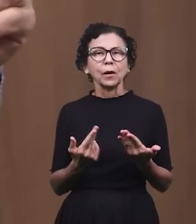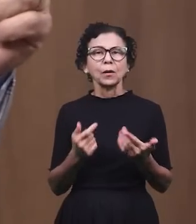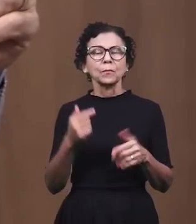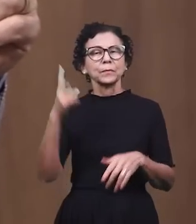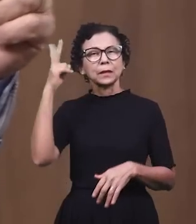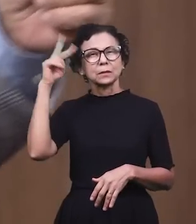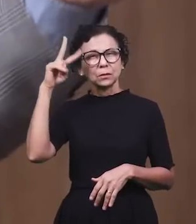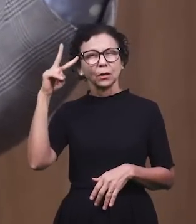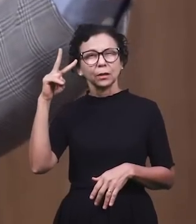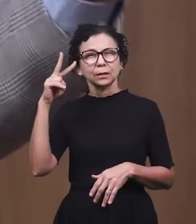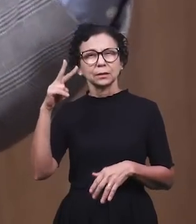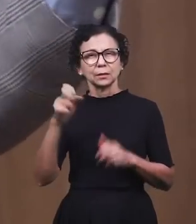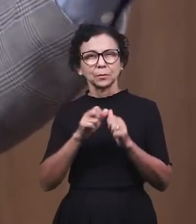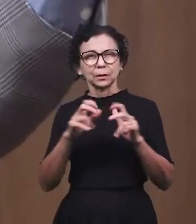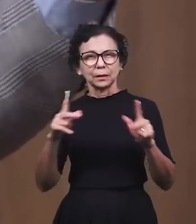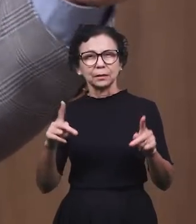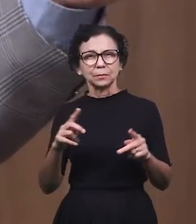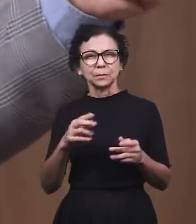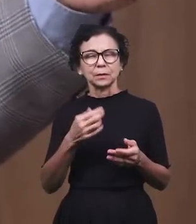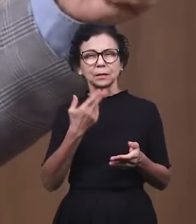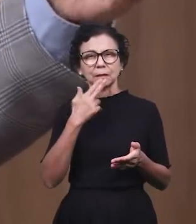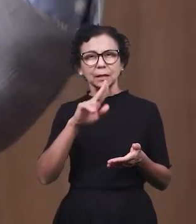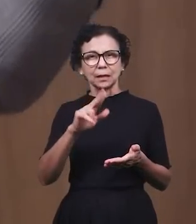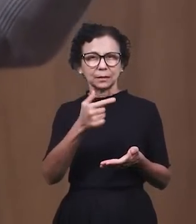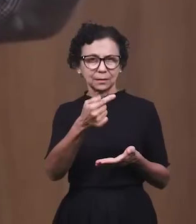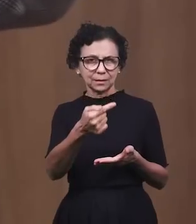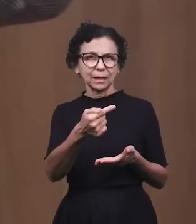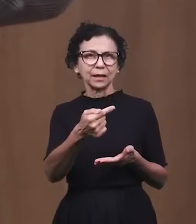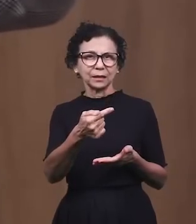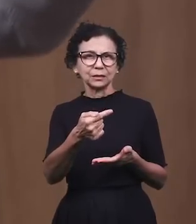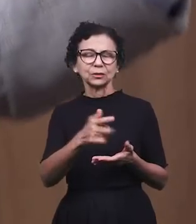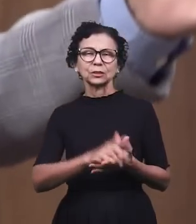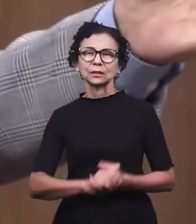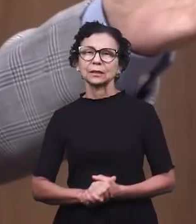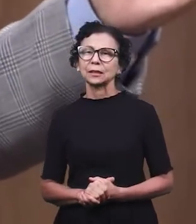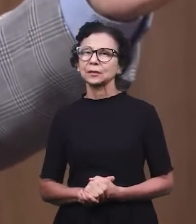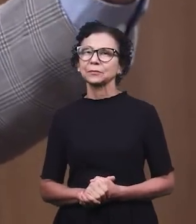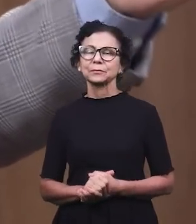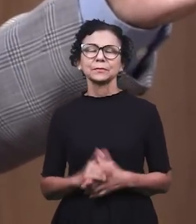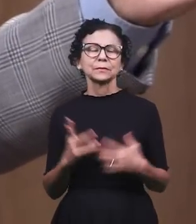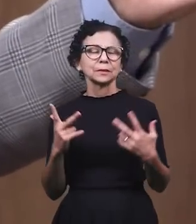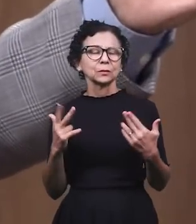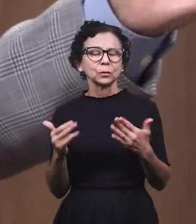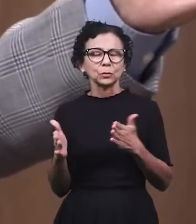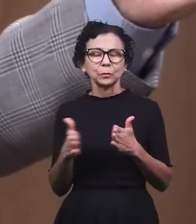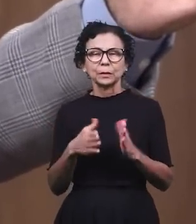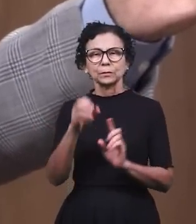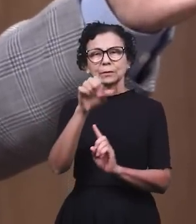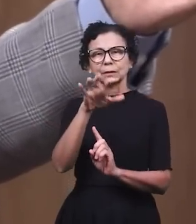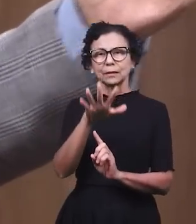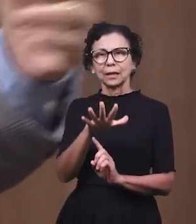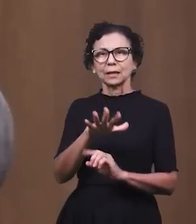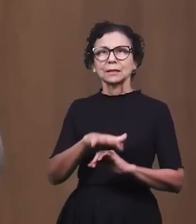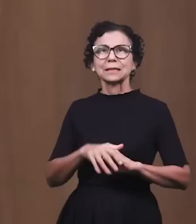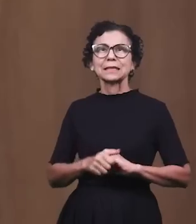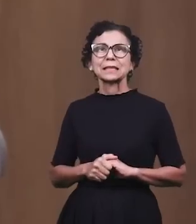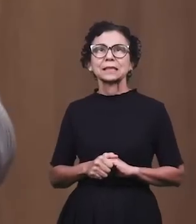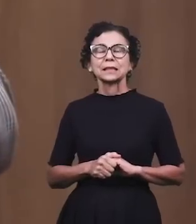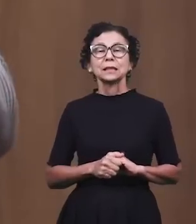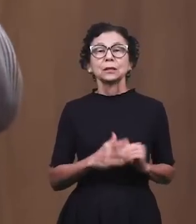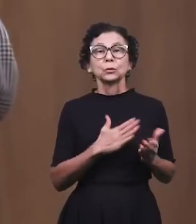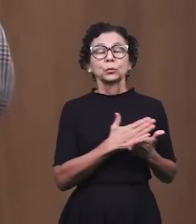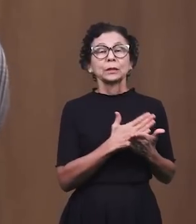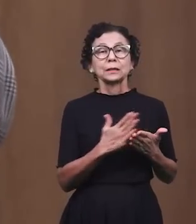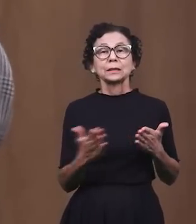7 cartas está nas bodas de Caná. O início até a chegada do noivo. Todo o período da graça. Foi